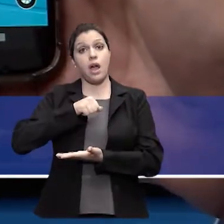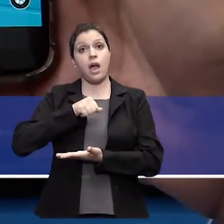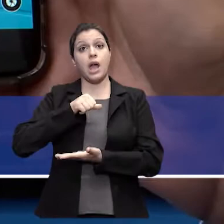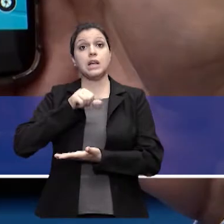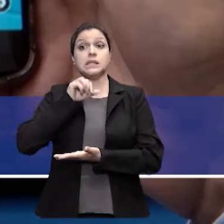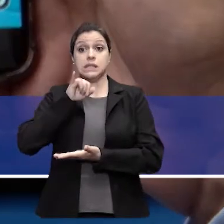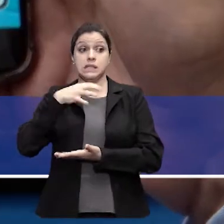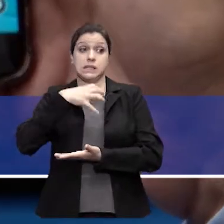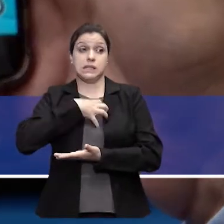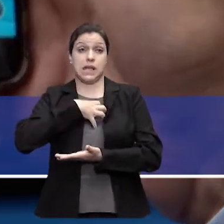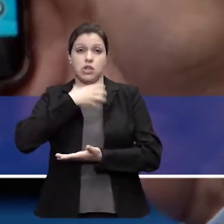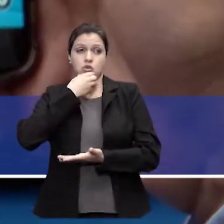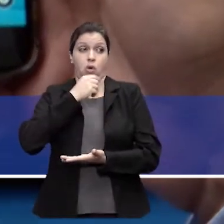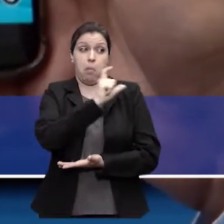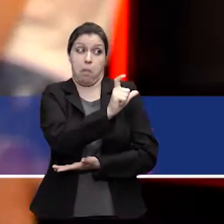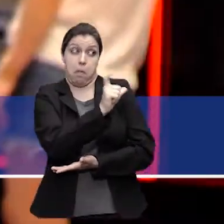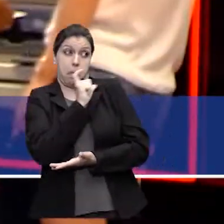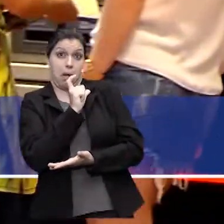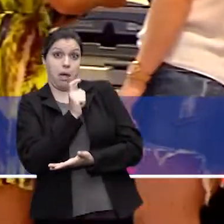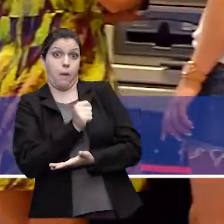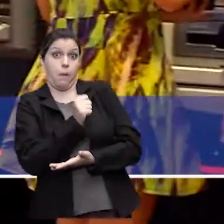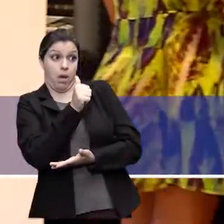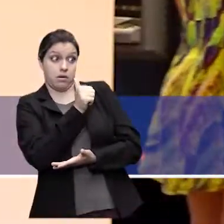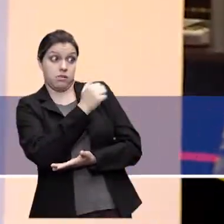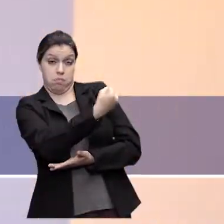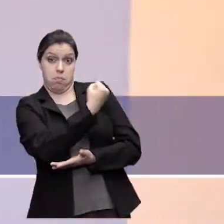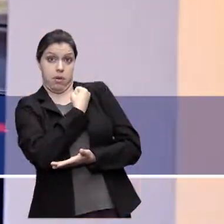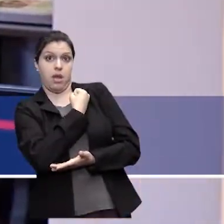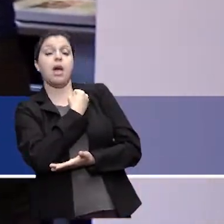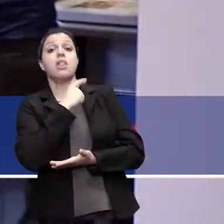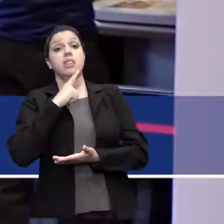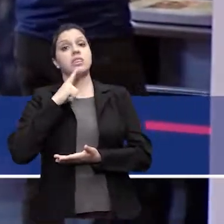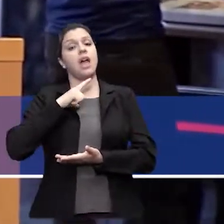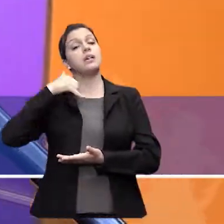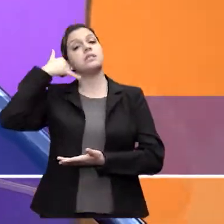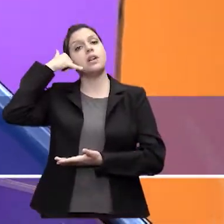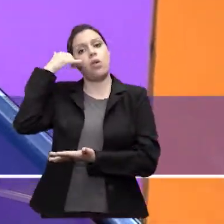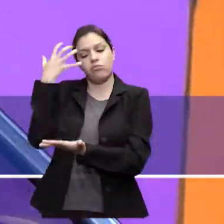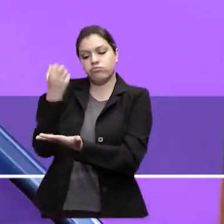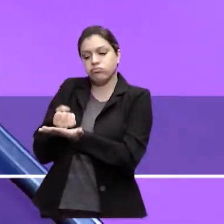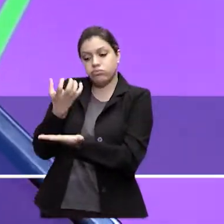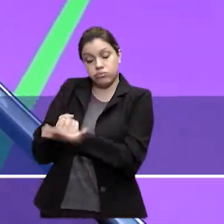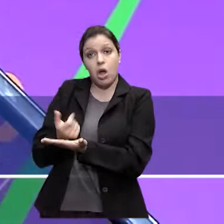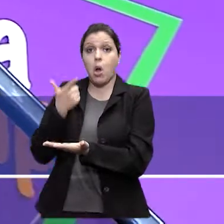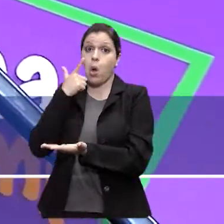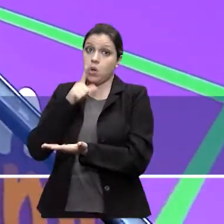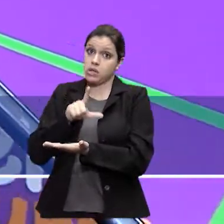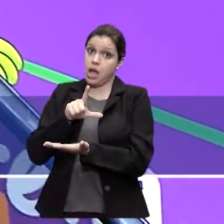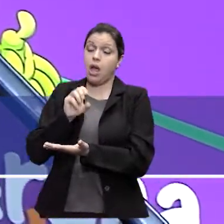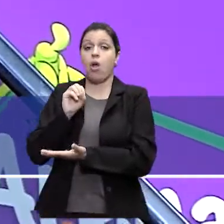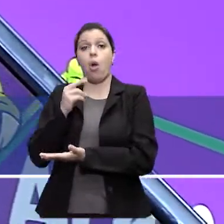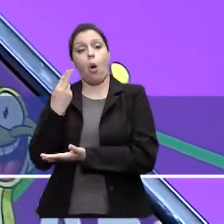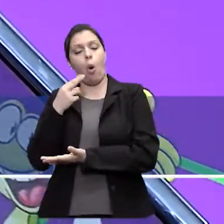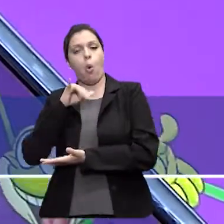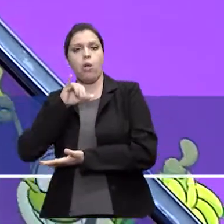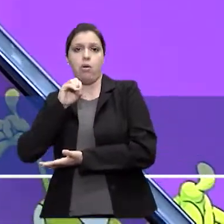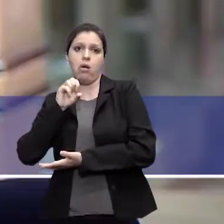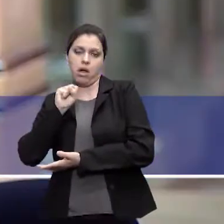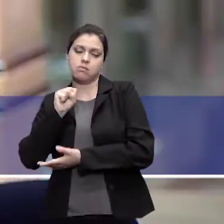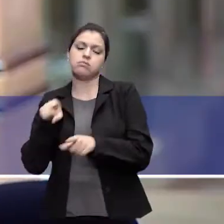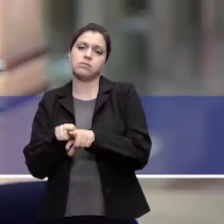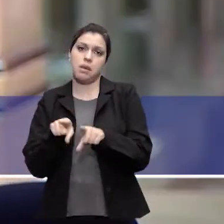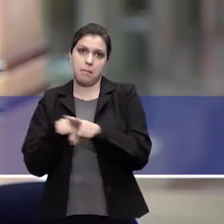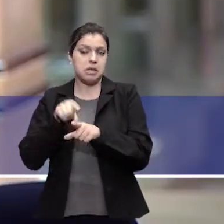com medida protetiva que se sentir ameaçada, que poderá ser instalado em um smartphone com sistema Android